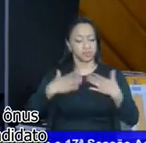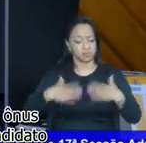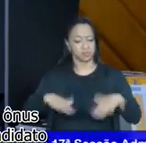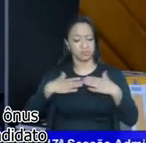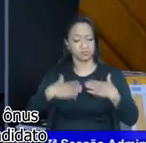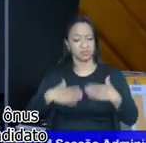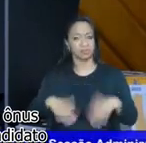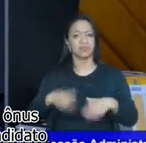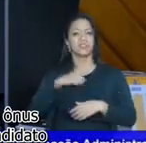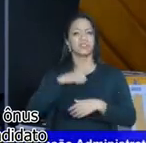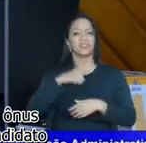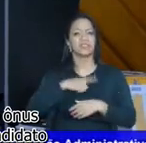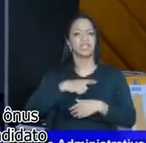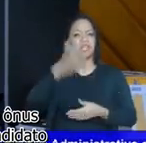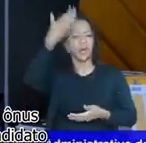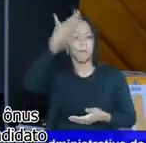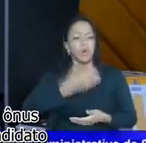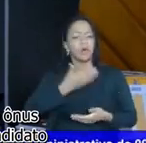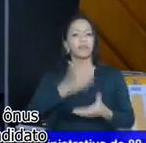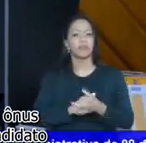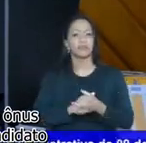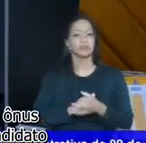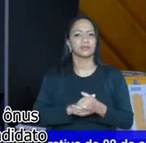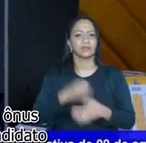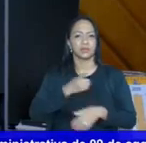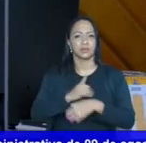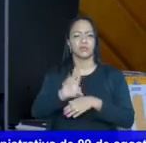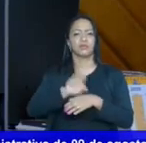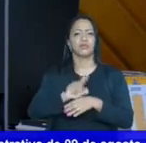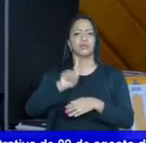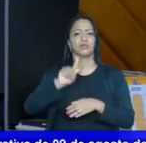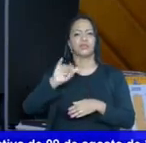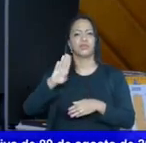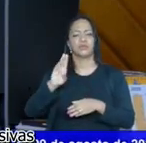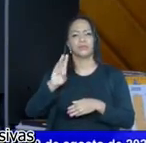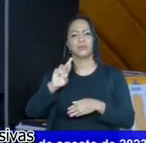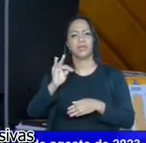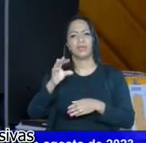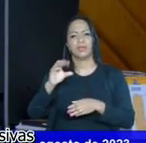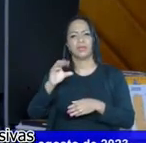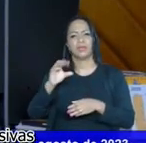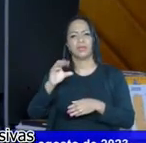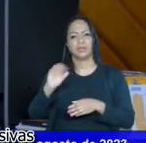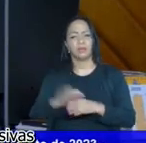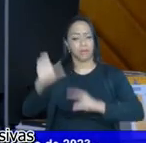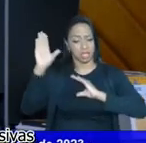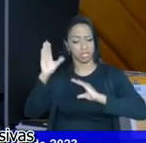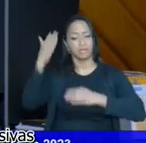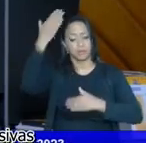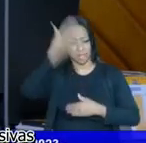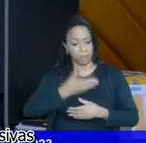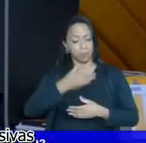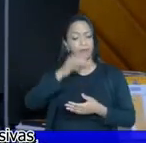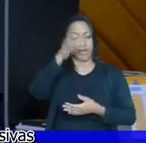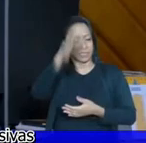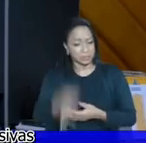Porque quem tem o ônus de comprovar a regularidade, doutor Gilberto, é o candidato. Então, se ele tem o ônus de comprovar a regularidade, e